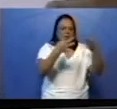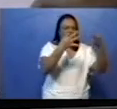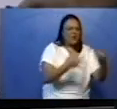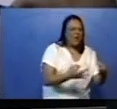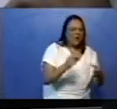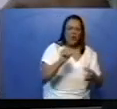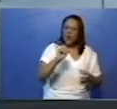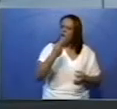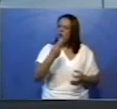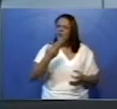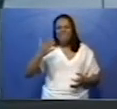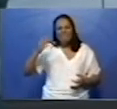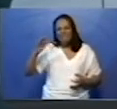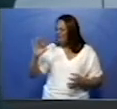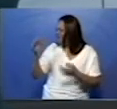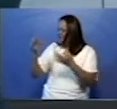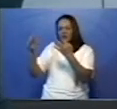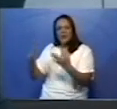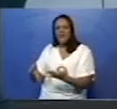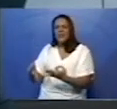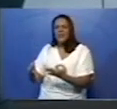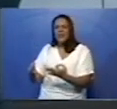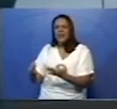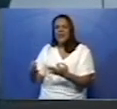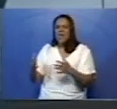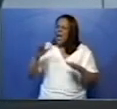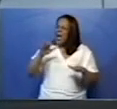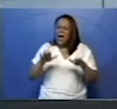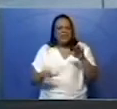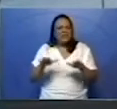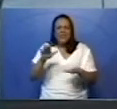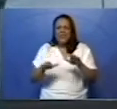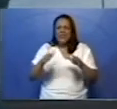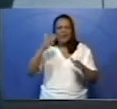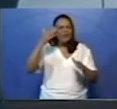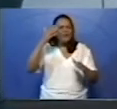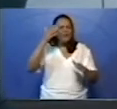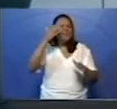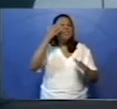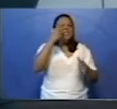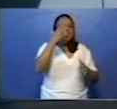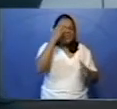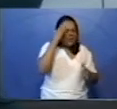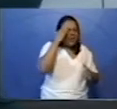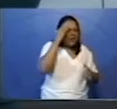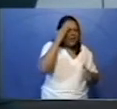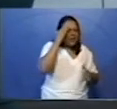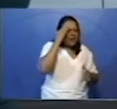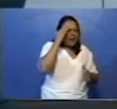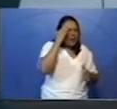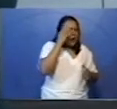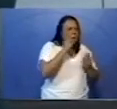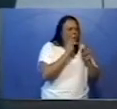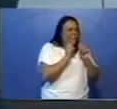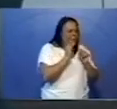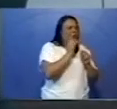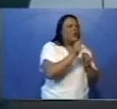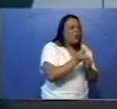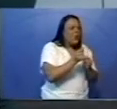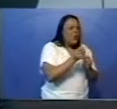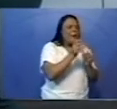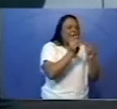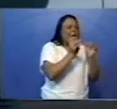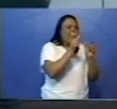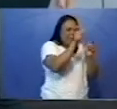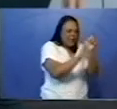Se eu sei do que eu estou falando, de quem eu estou falando, eu vou usar o artigo definido. Se eu estou falando de uma coisa qualquer, de uma pessoa qualquer, que eu